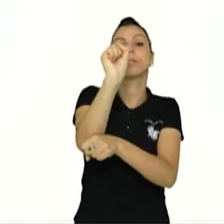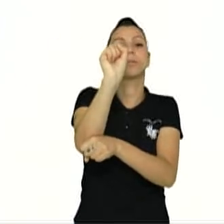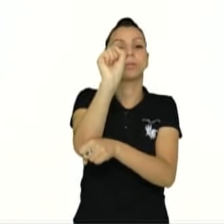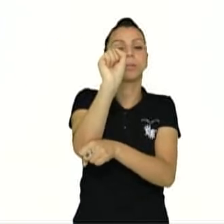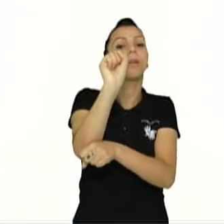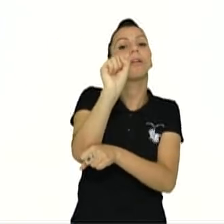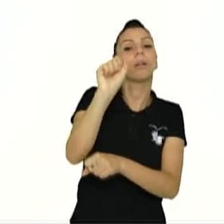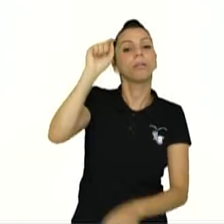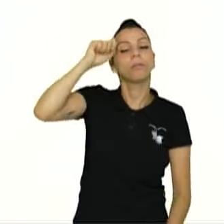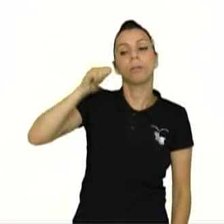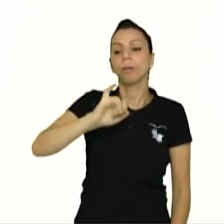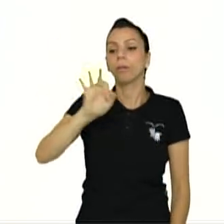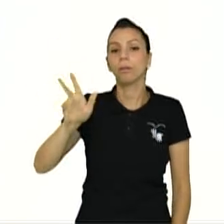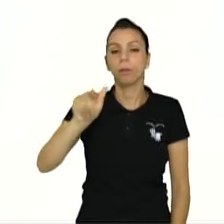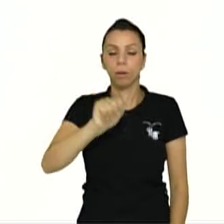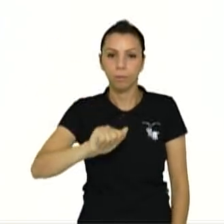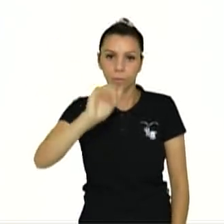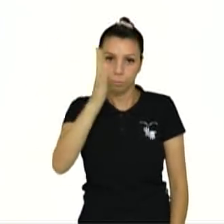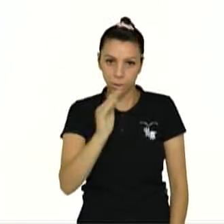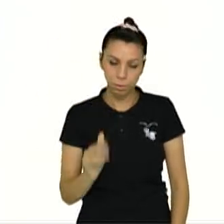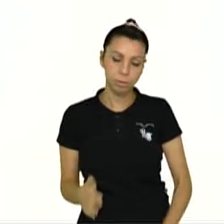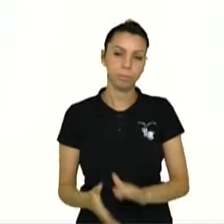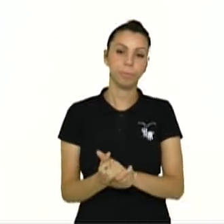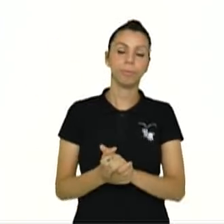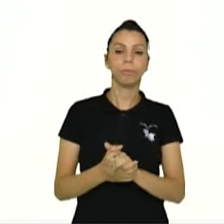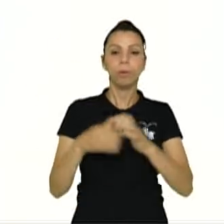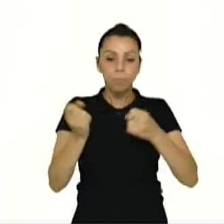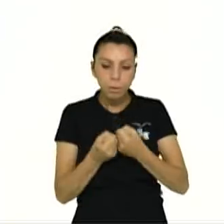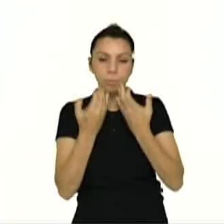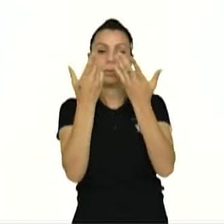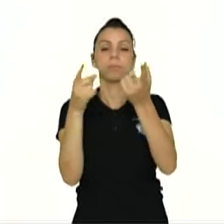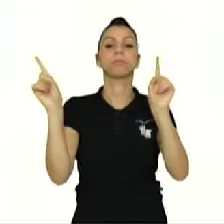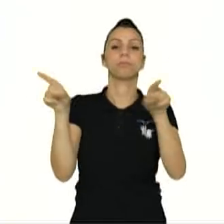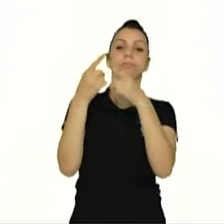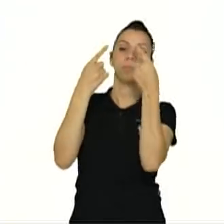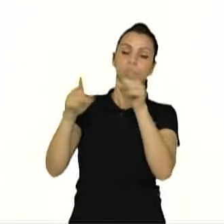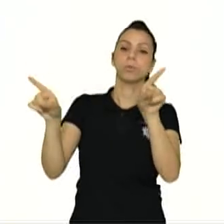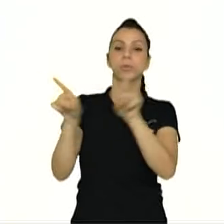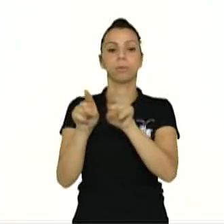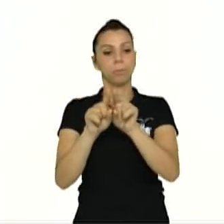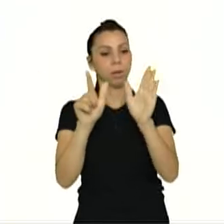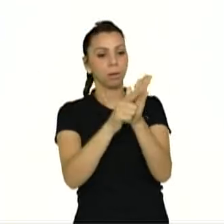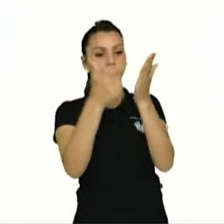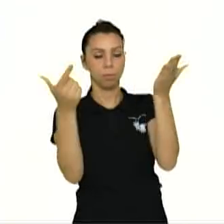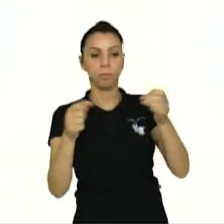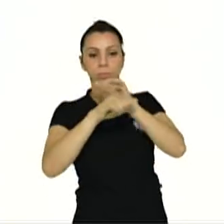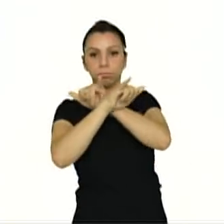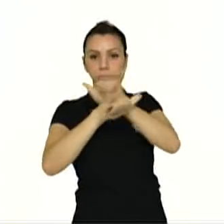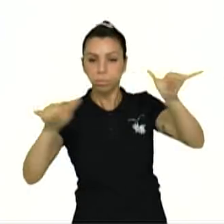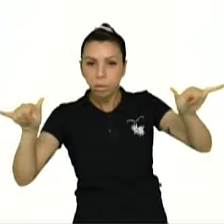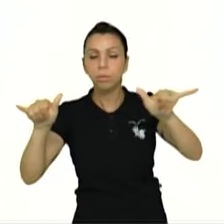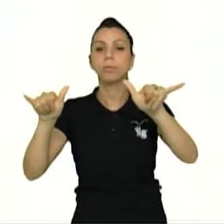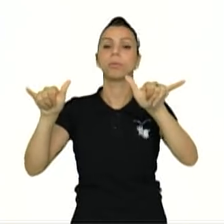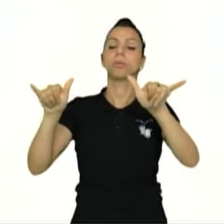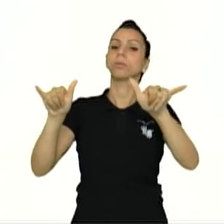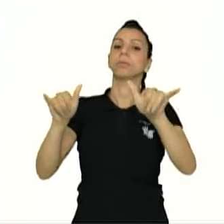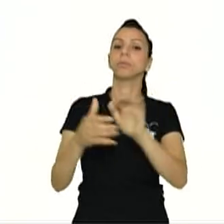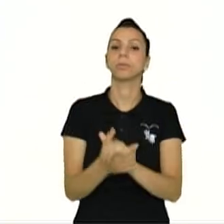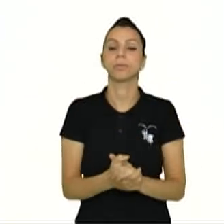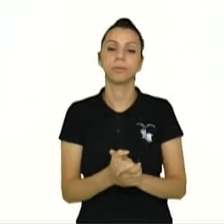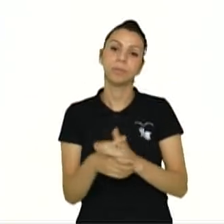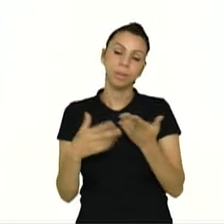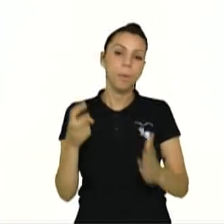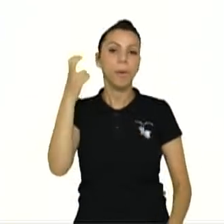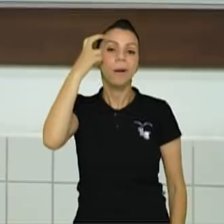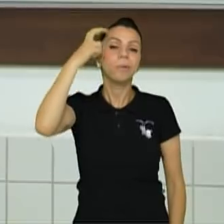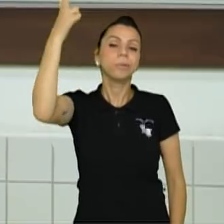meio da música, das expressões artísticas, por meio da imprensa negra, dos periódicos, e assim a